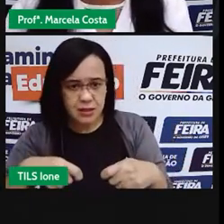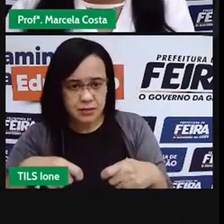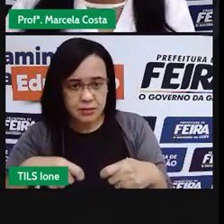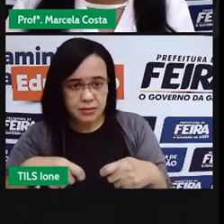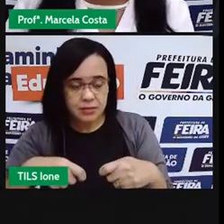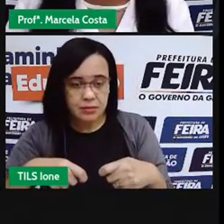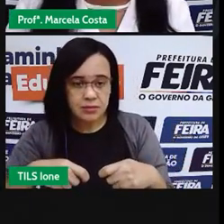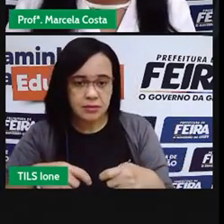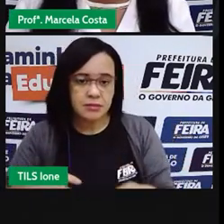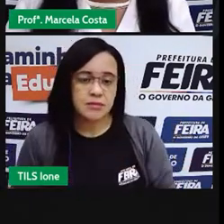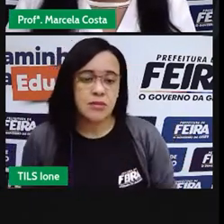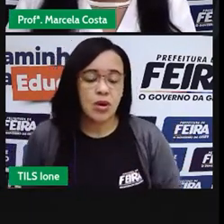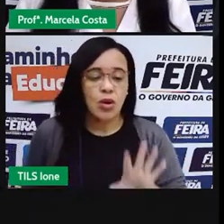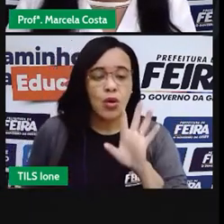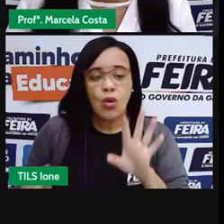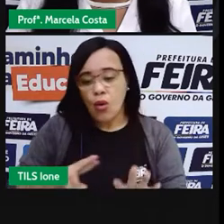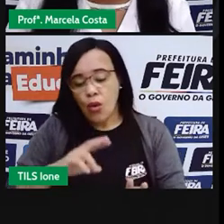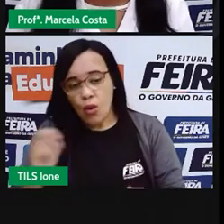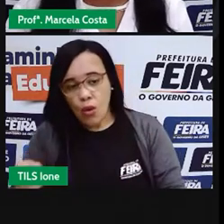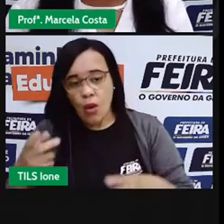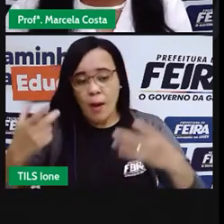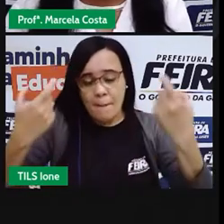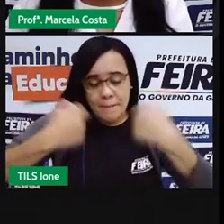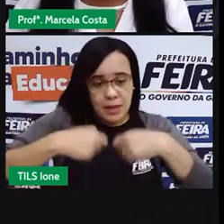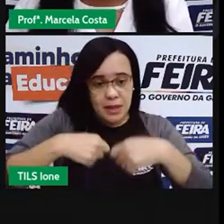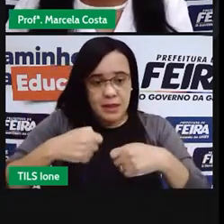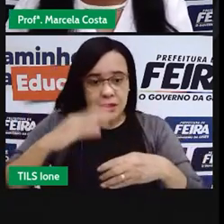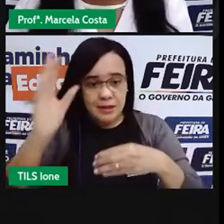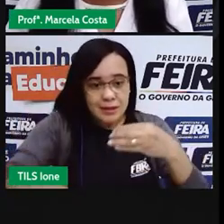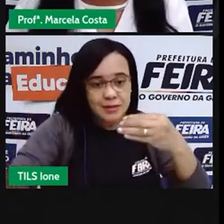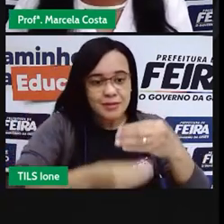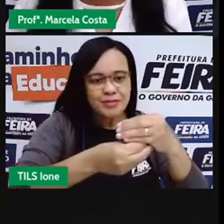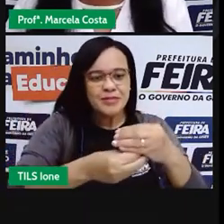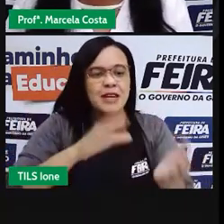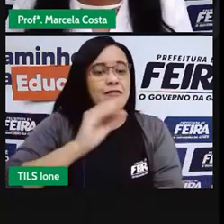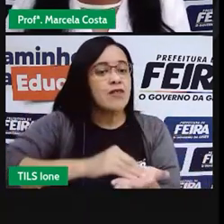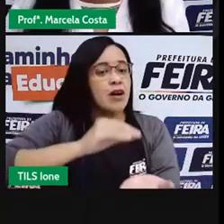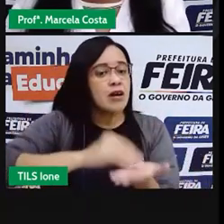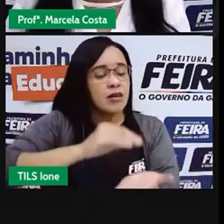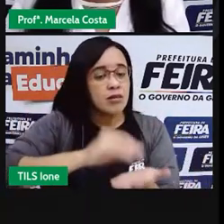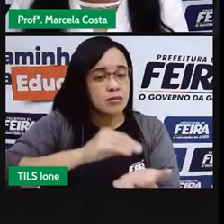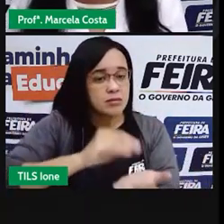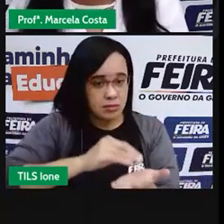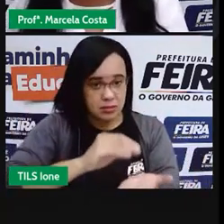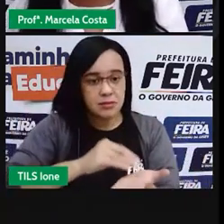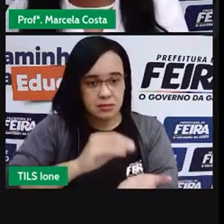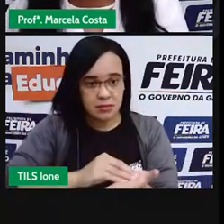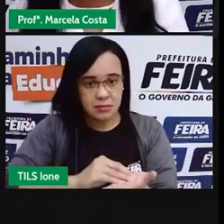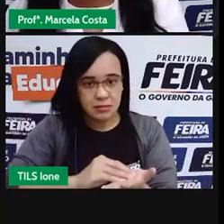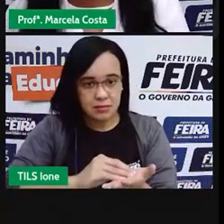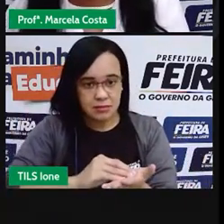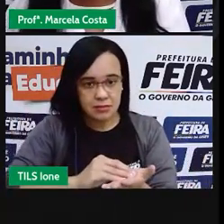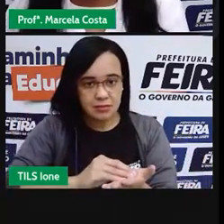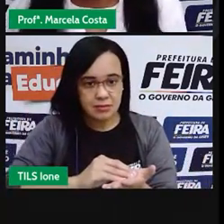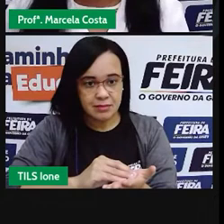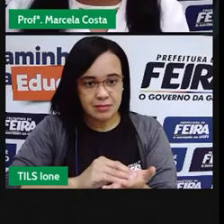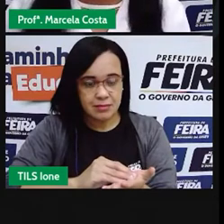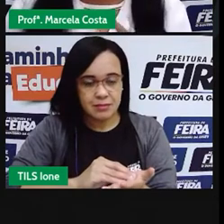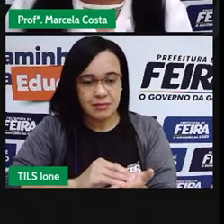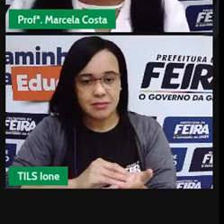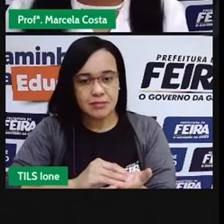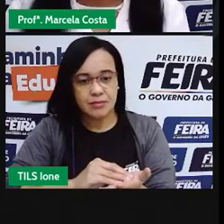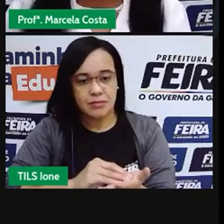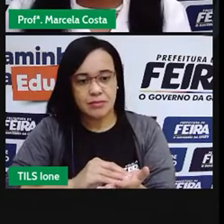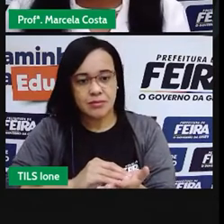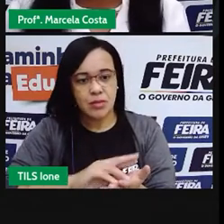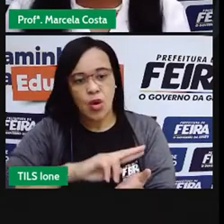Ele vai precisar acrescentar alguma quantidade de dinheiro para completar o valor, ou ele vai